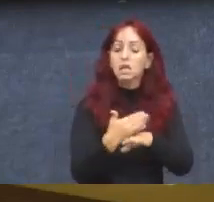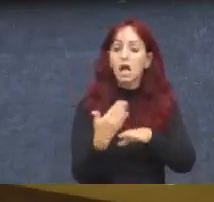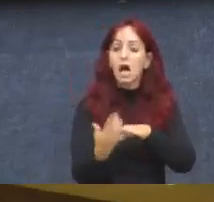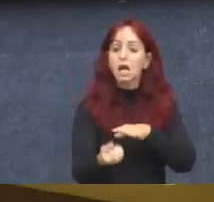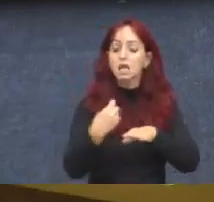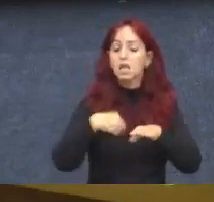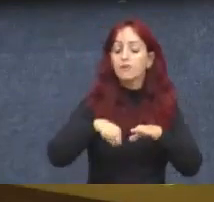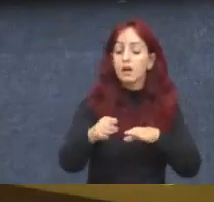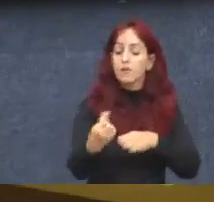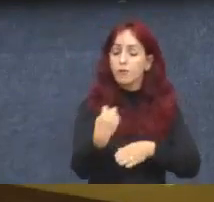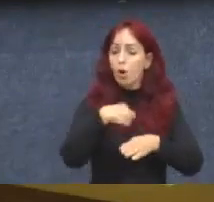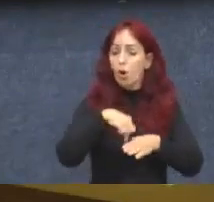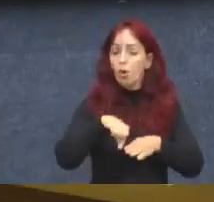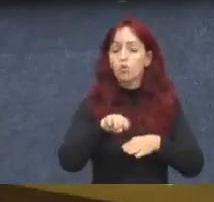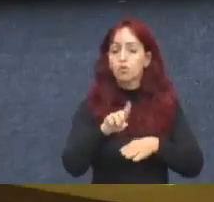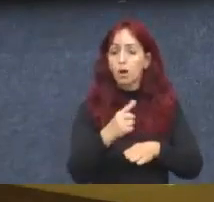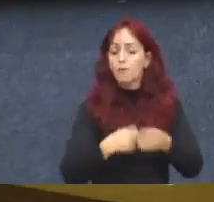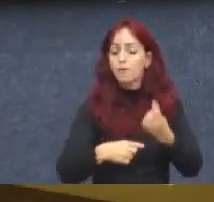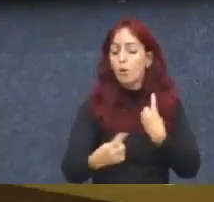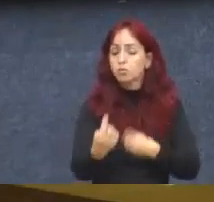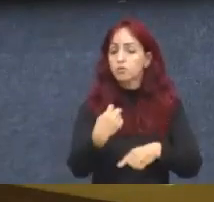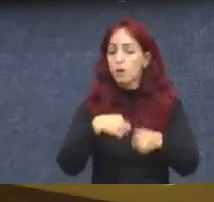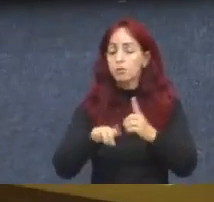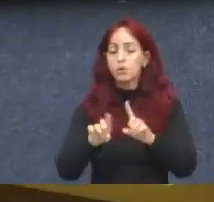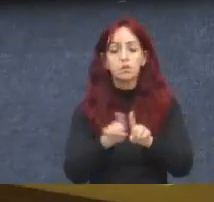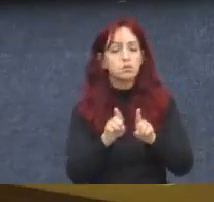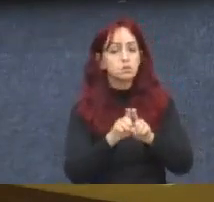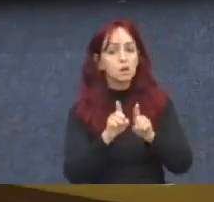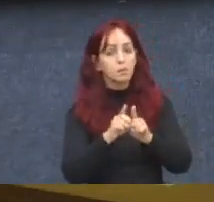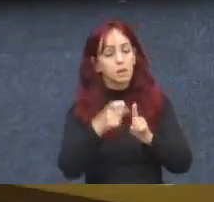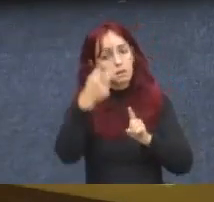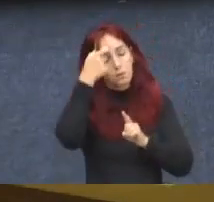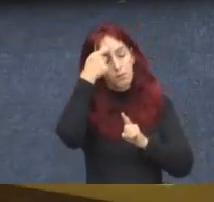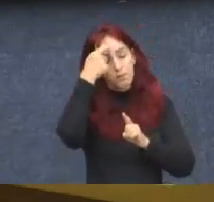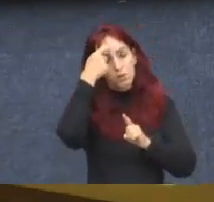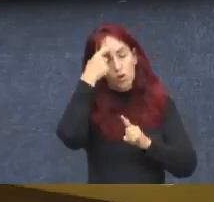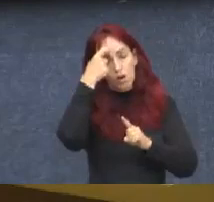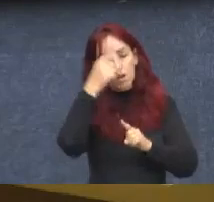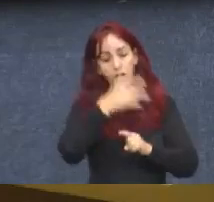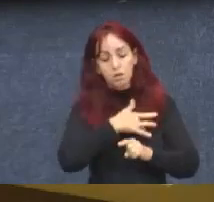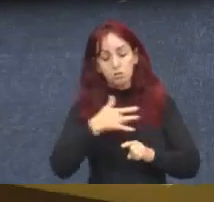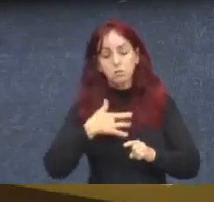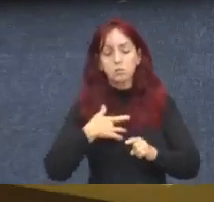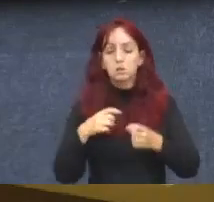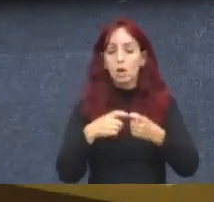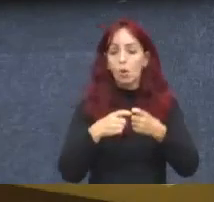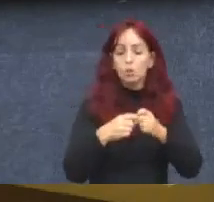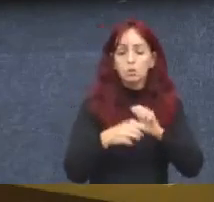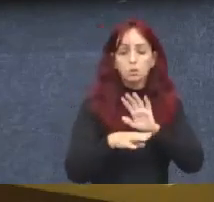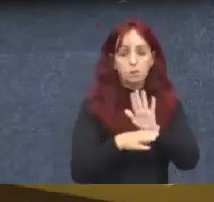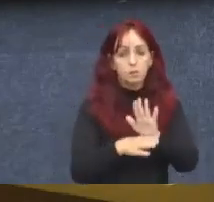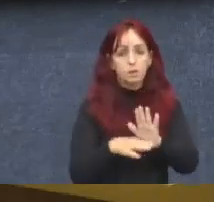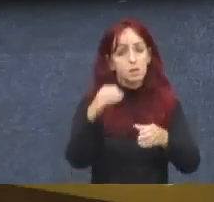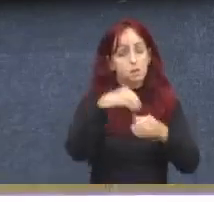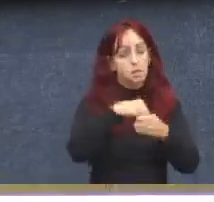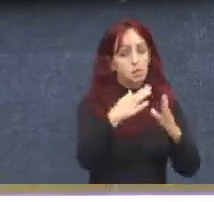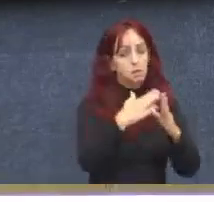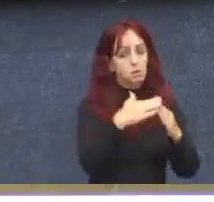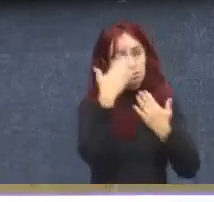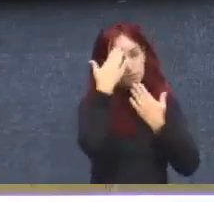escolas e também de atendimento psicológico e da assistência social dentro das escolas. Muito obrigada,